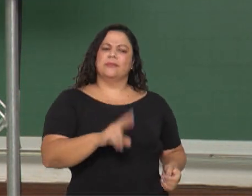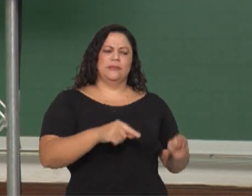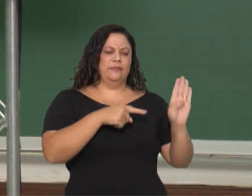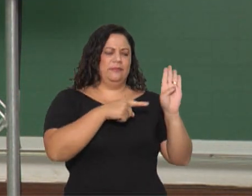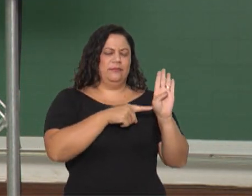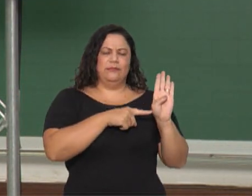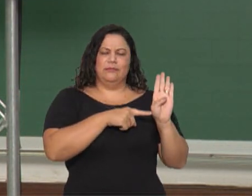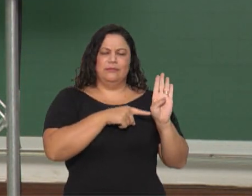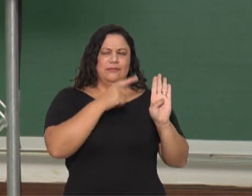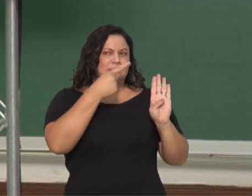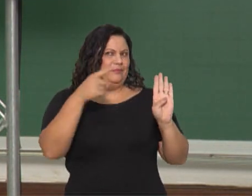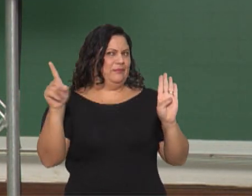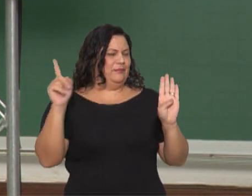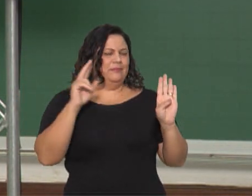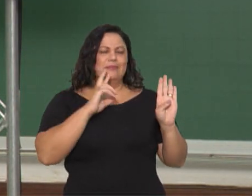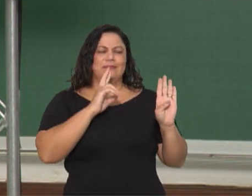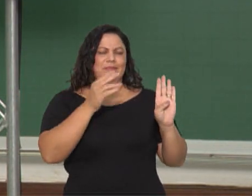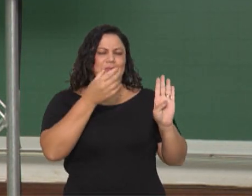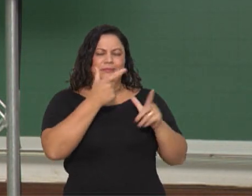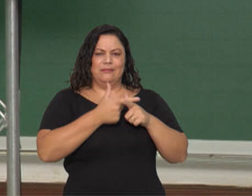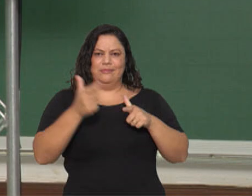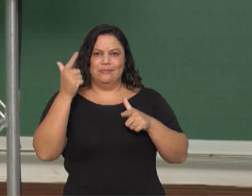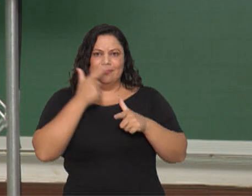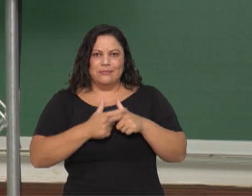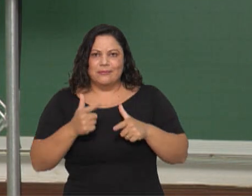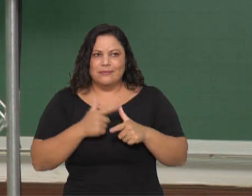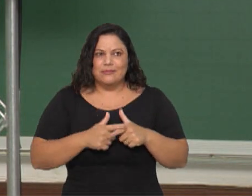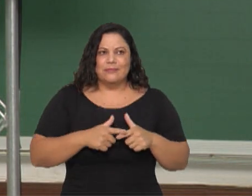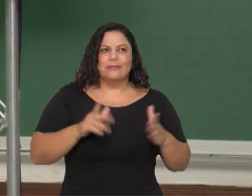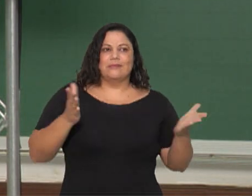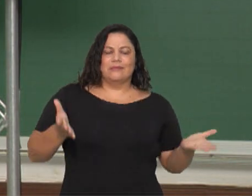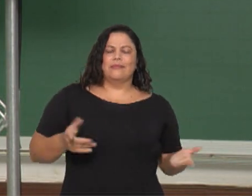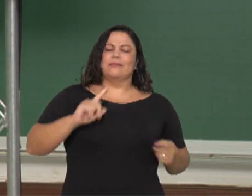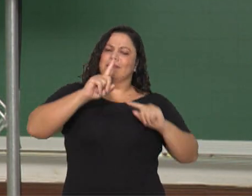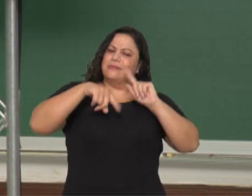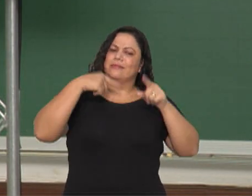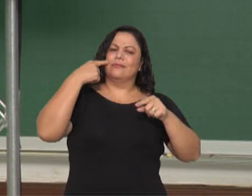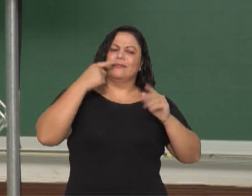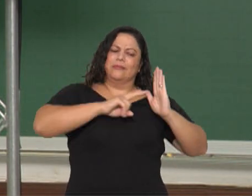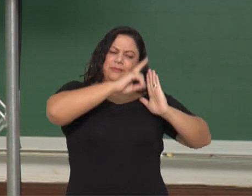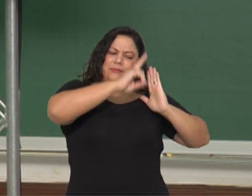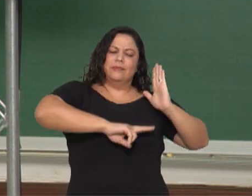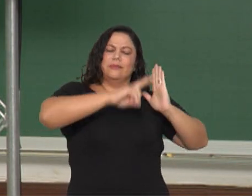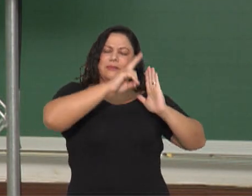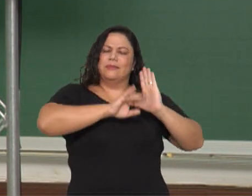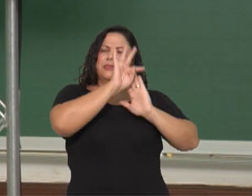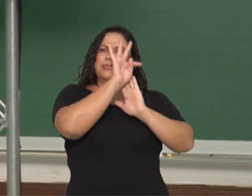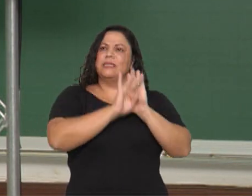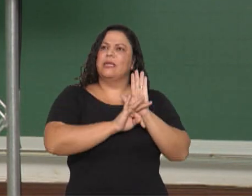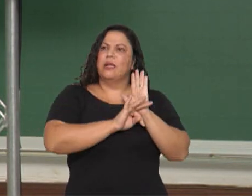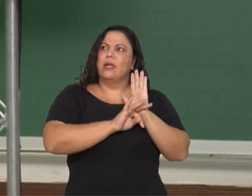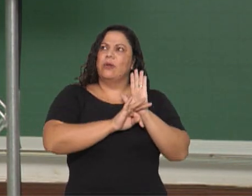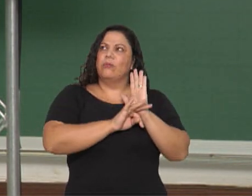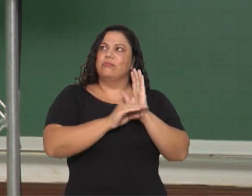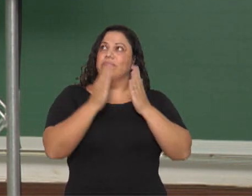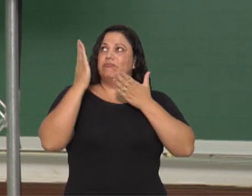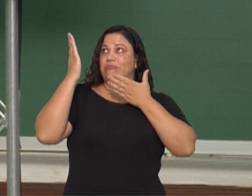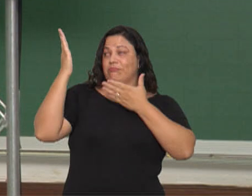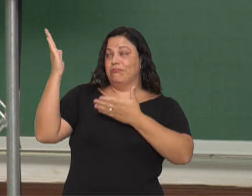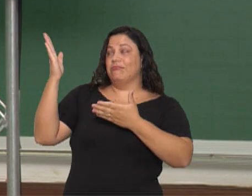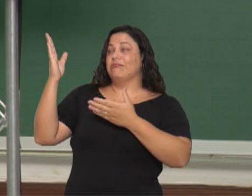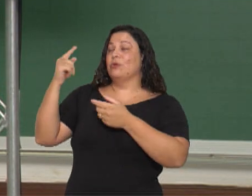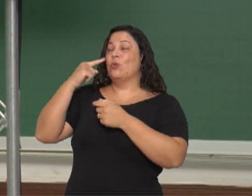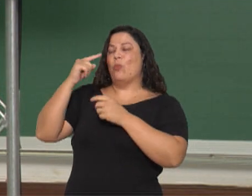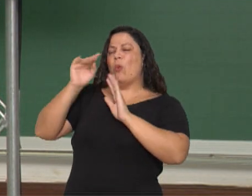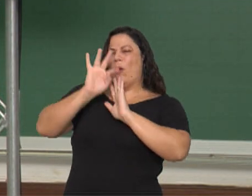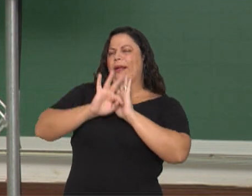não respondeu a B também não tem problema. Você pode ler na íntegra, buscar na íntegra este poema e